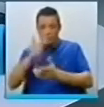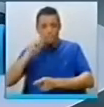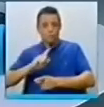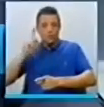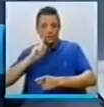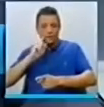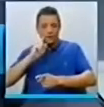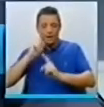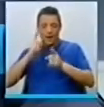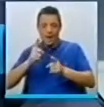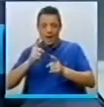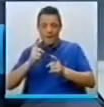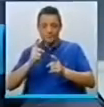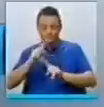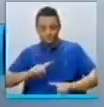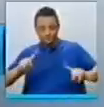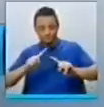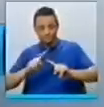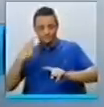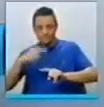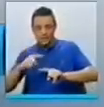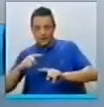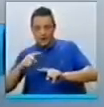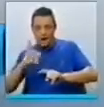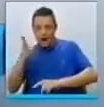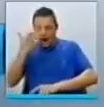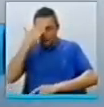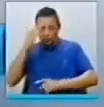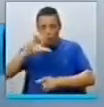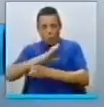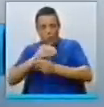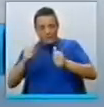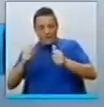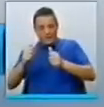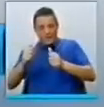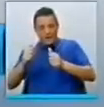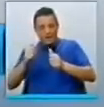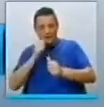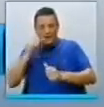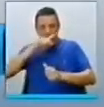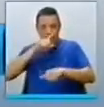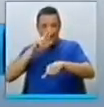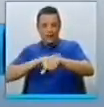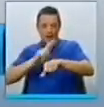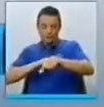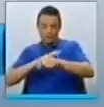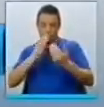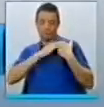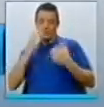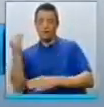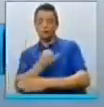multitask que o homem e isso acho que também é outra qualidade para quem está para quem vai dirigir uma instituição desse tipo as mulheres estão